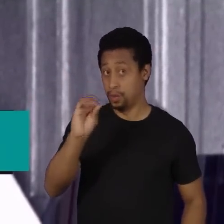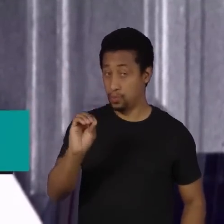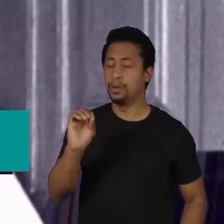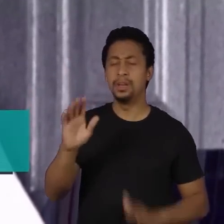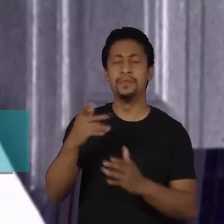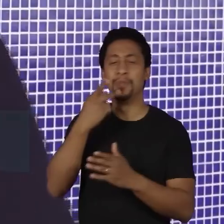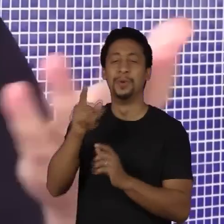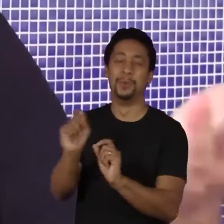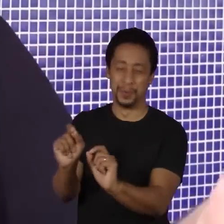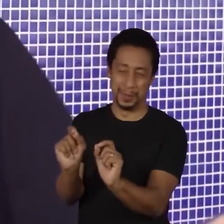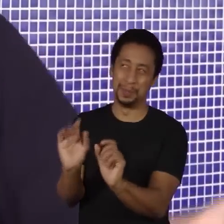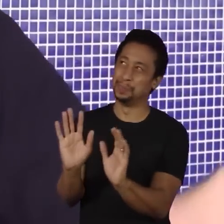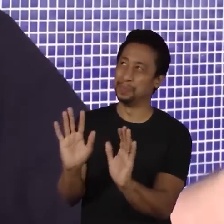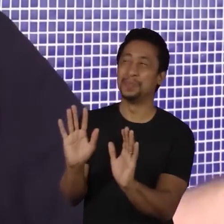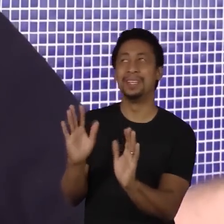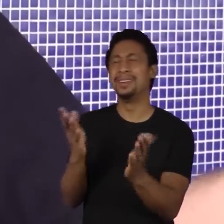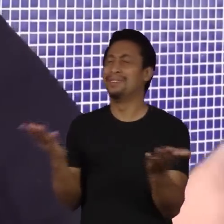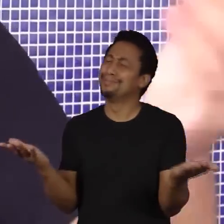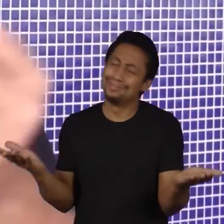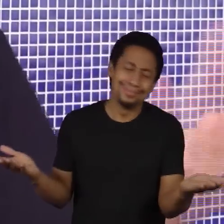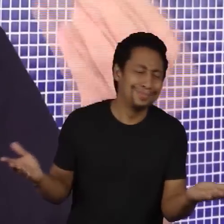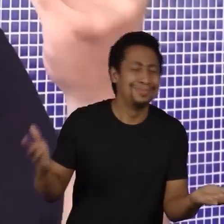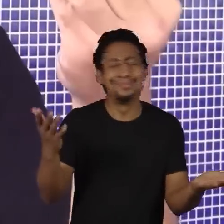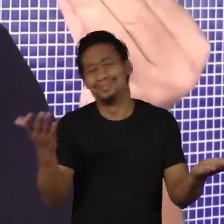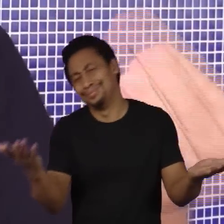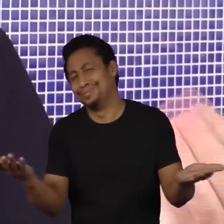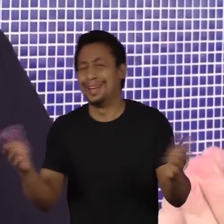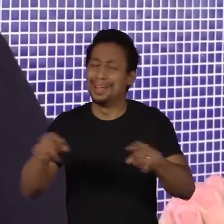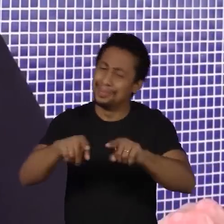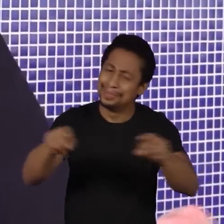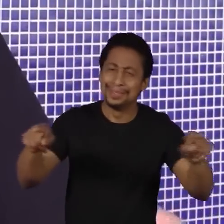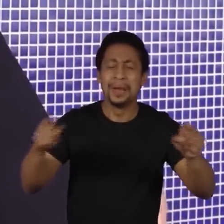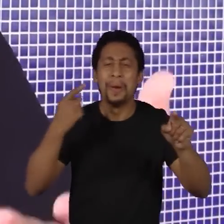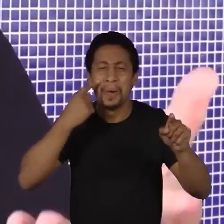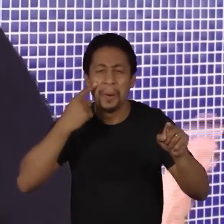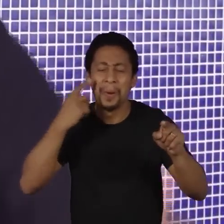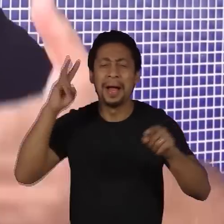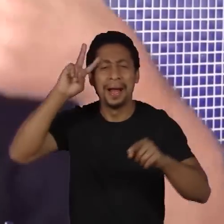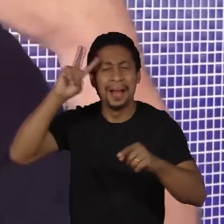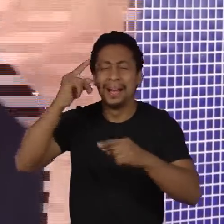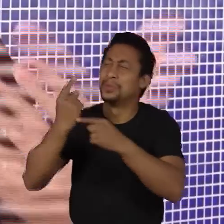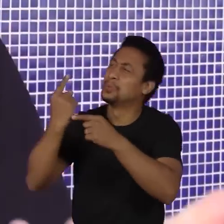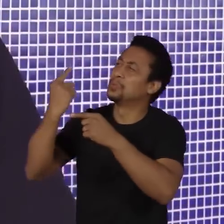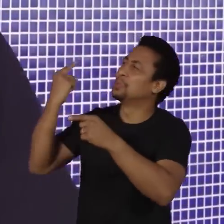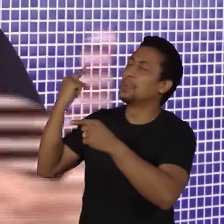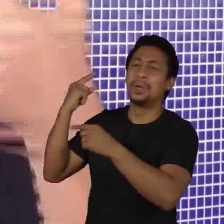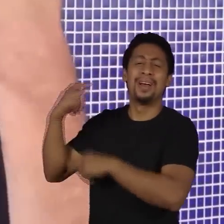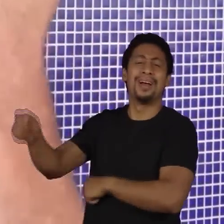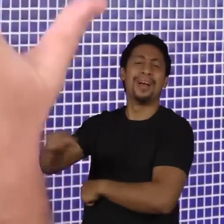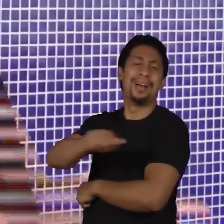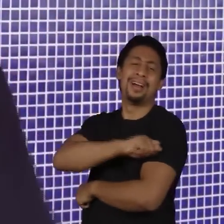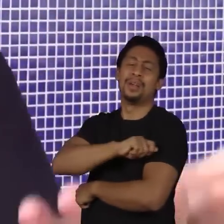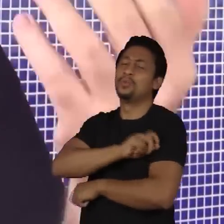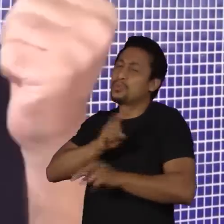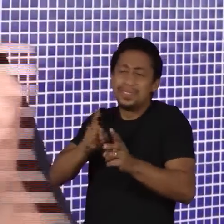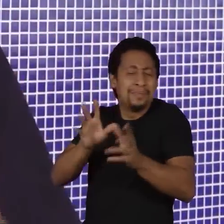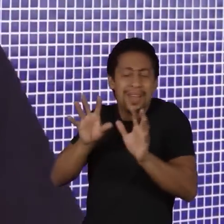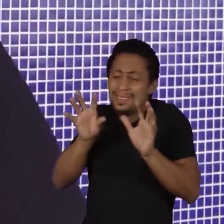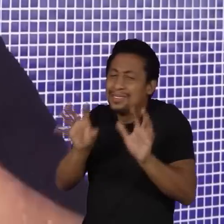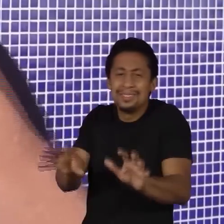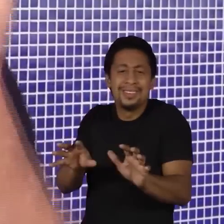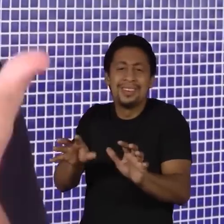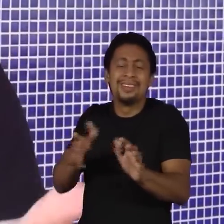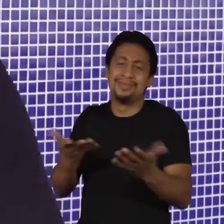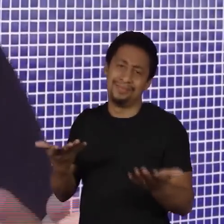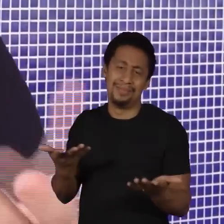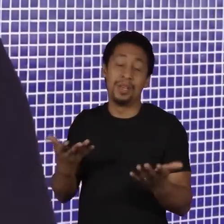antológica. Minha gente, o que é isso? Historicamente, os alunos sempre foram enrabados